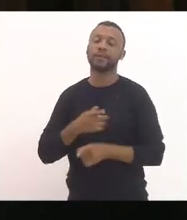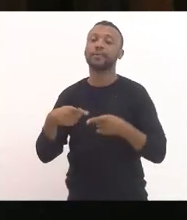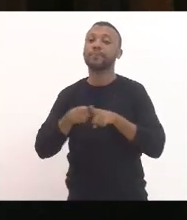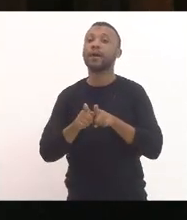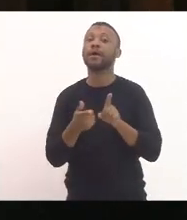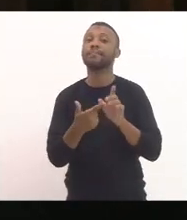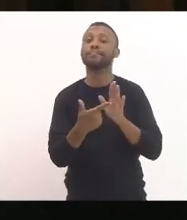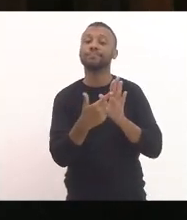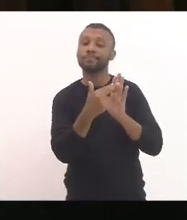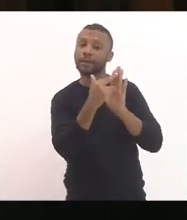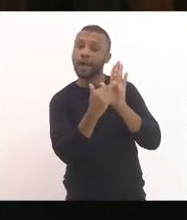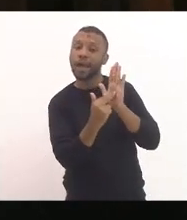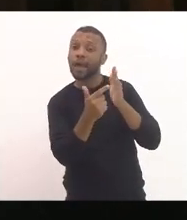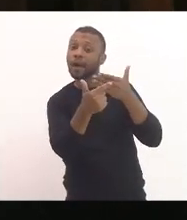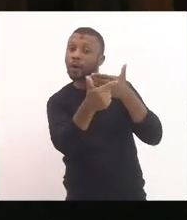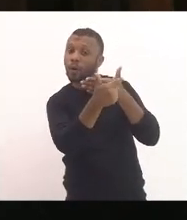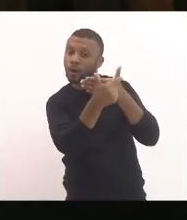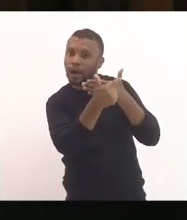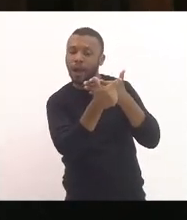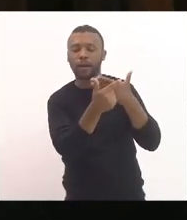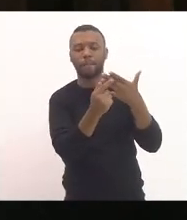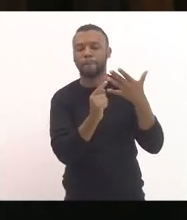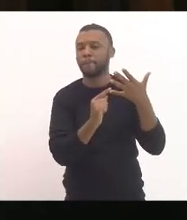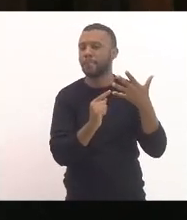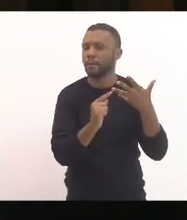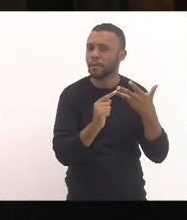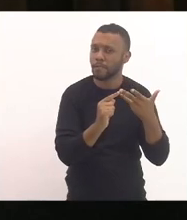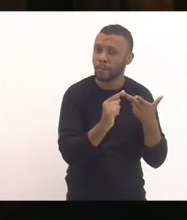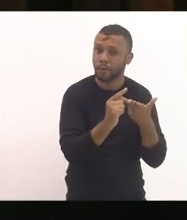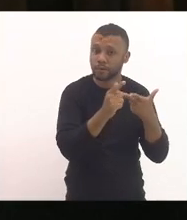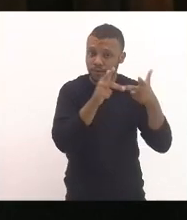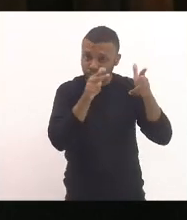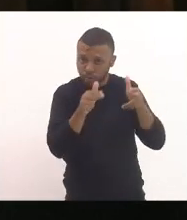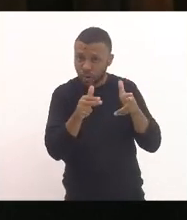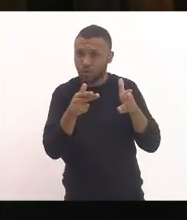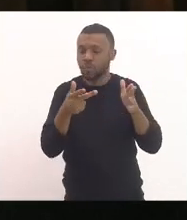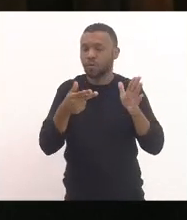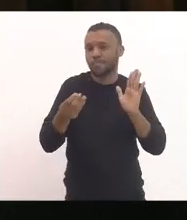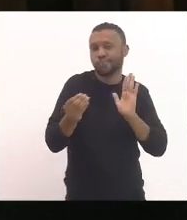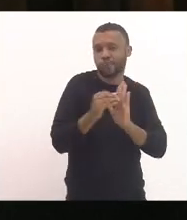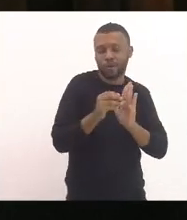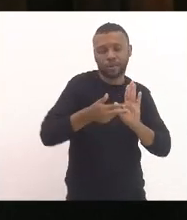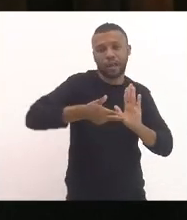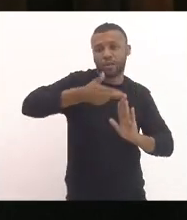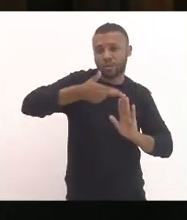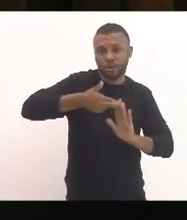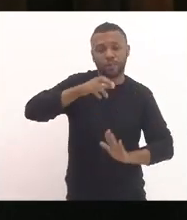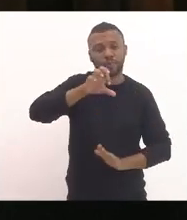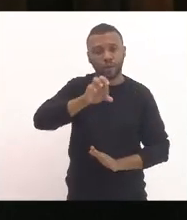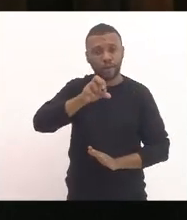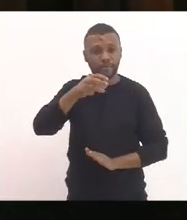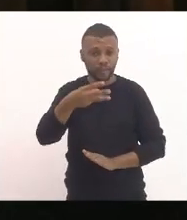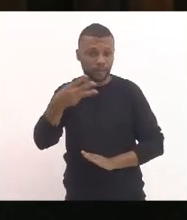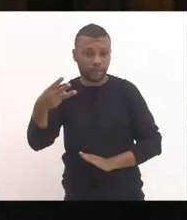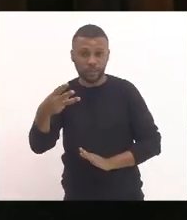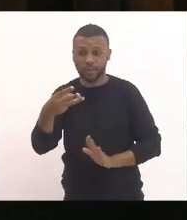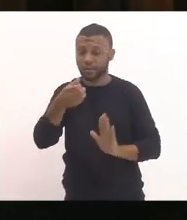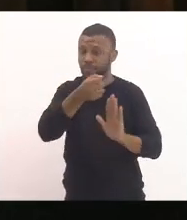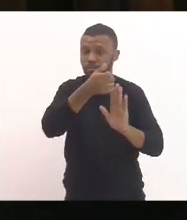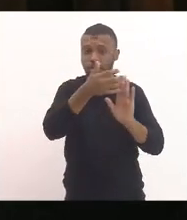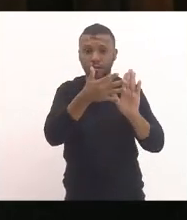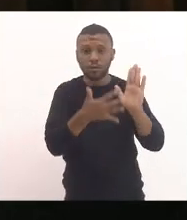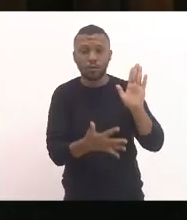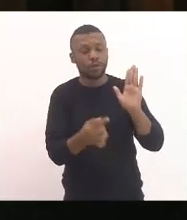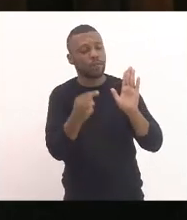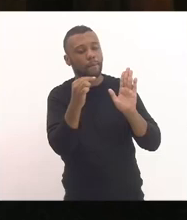atribuições mencionadas exatamente na resolução 933 E essas atribuições estão contidas